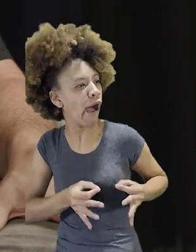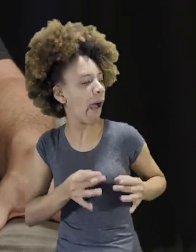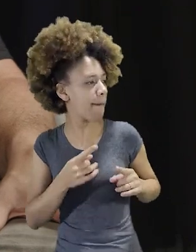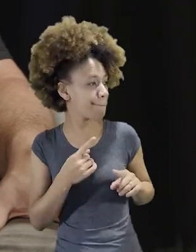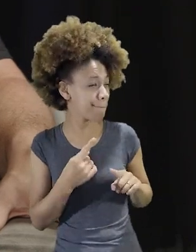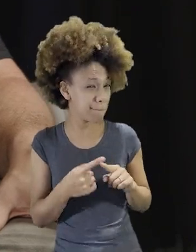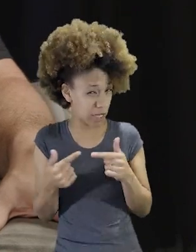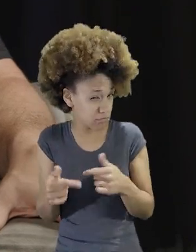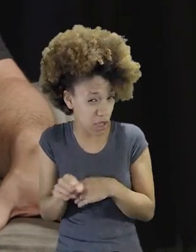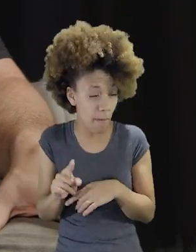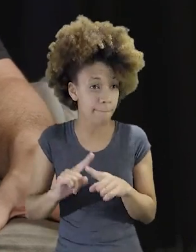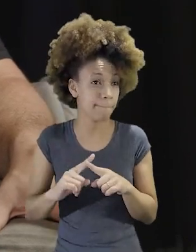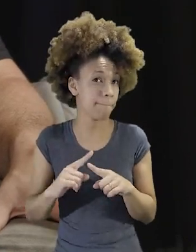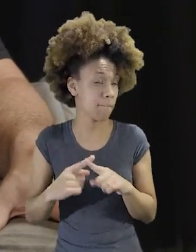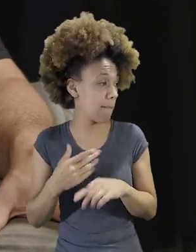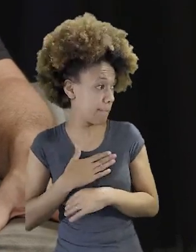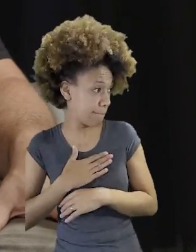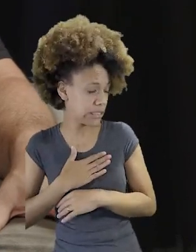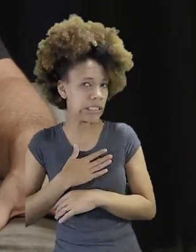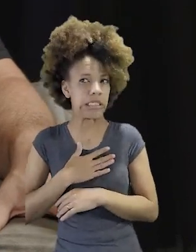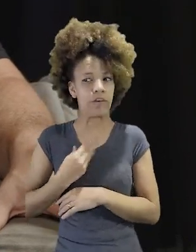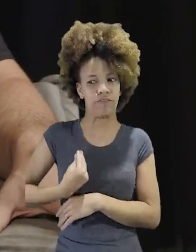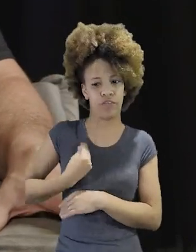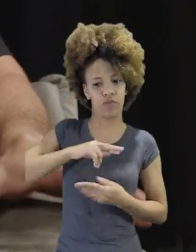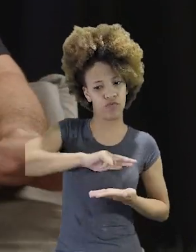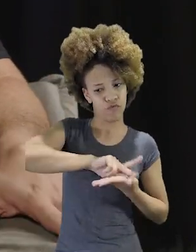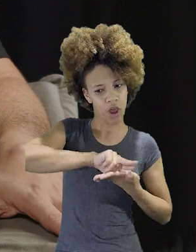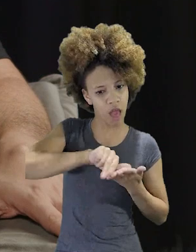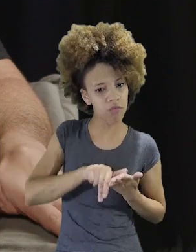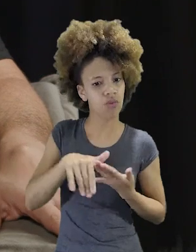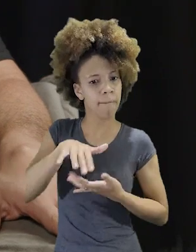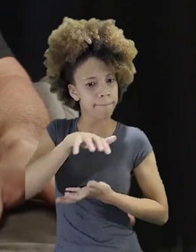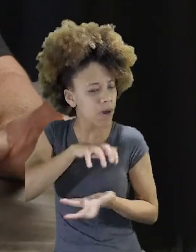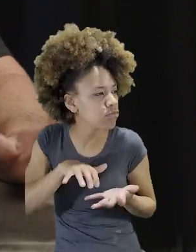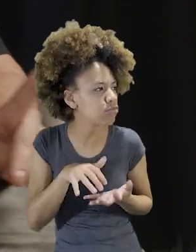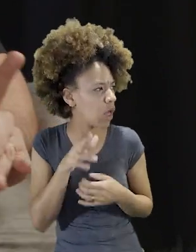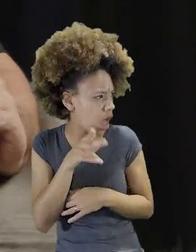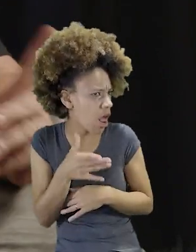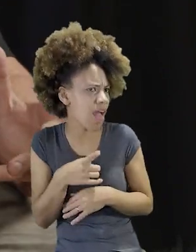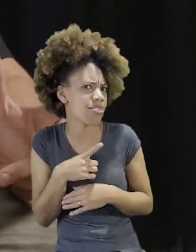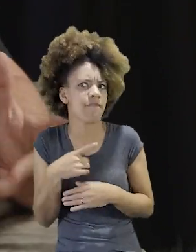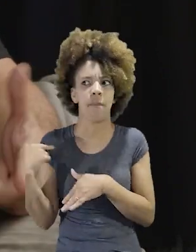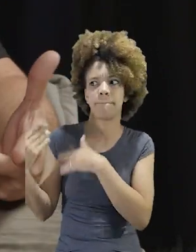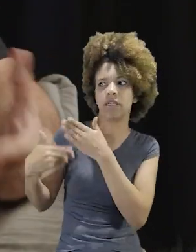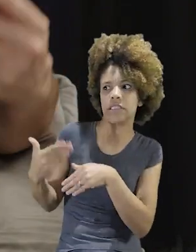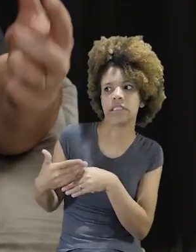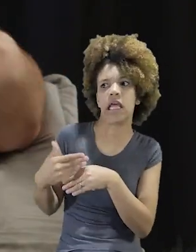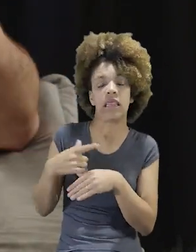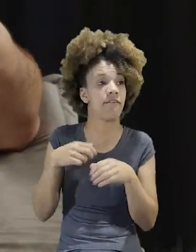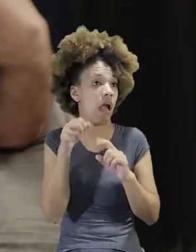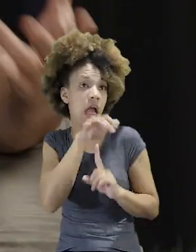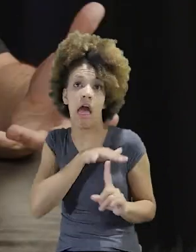chato do tipo mas é que para mim cara eu acredito que obviamente a gente está vivendo o mundo diferente O Mundo Mudou do